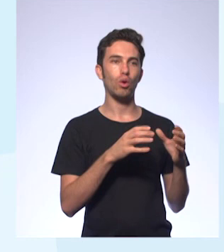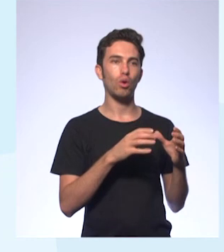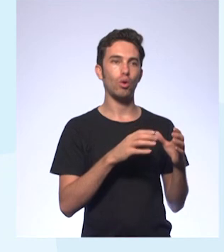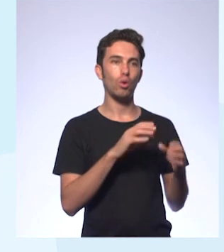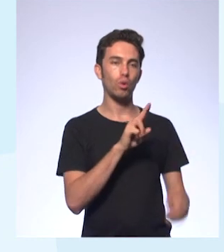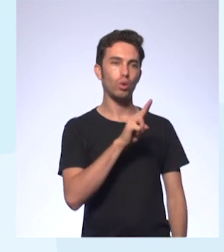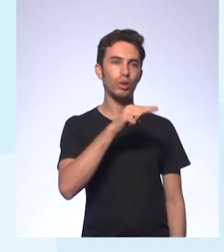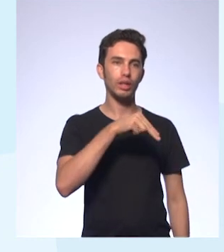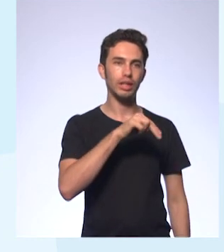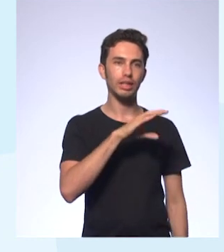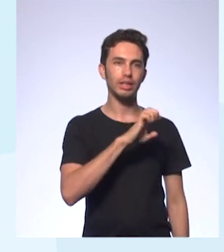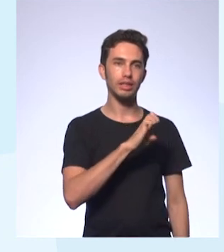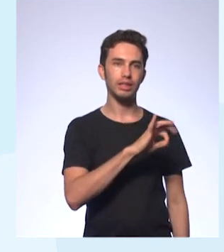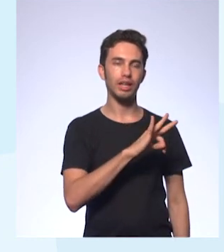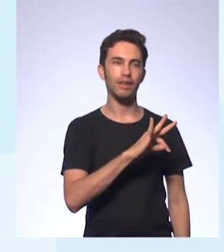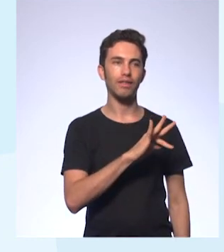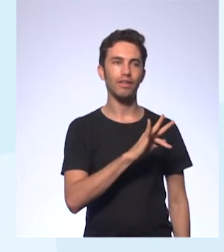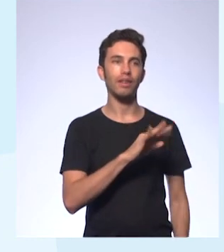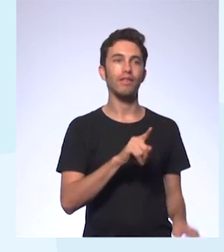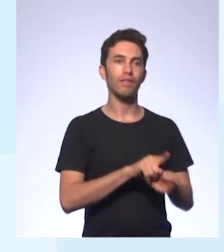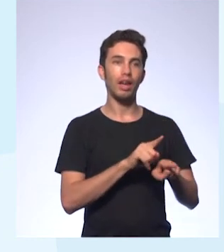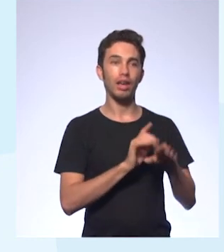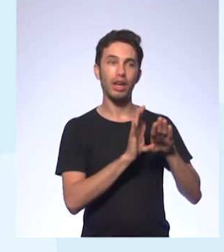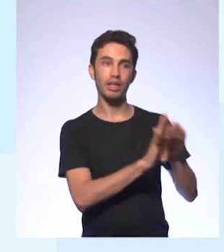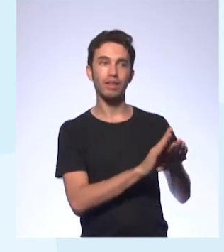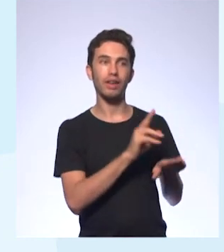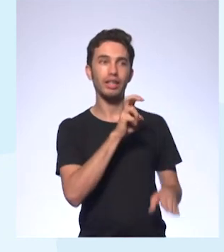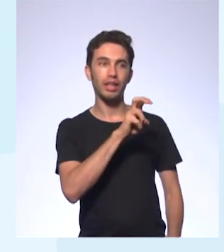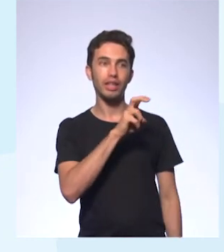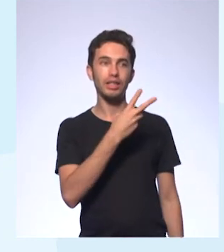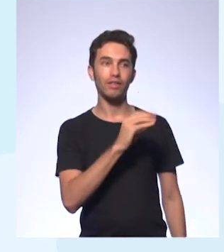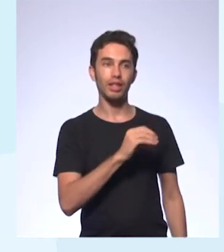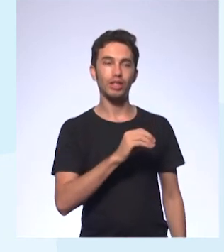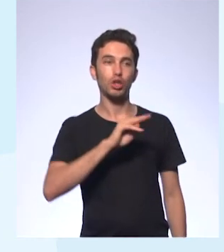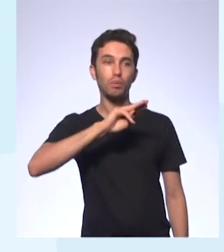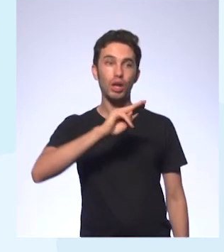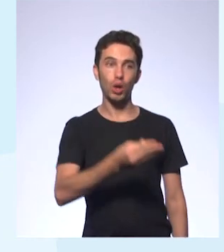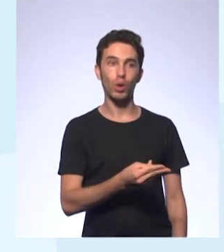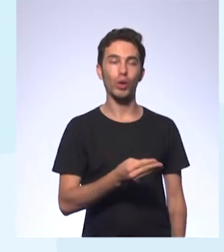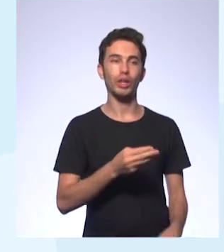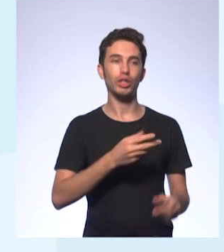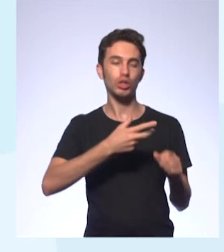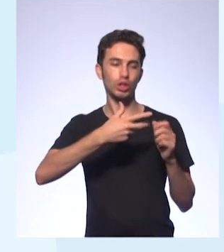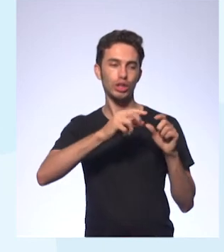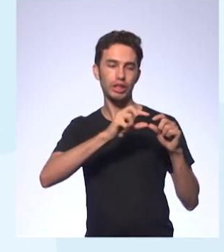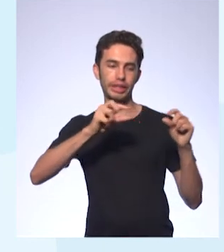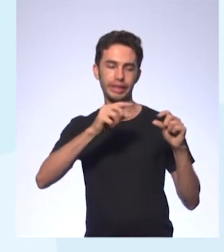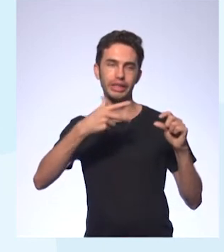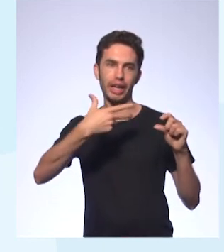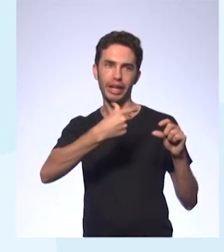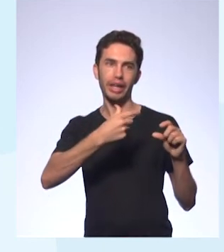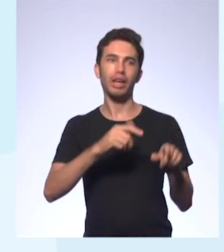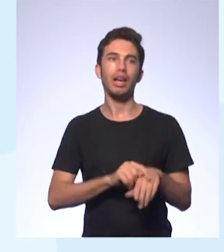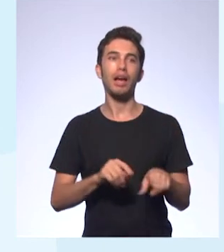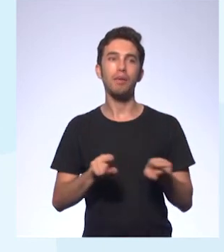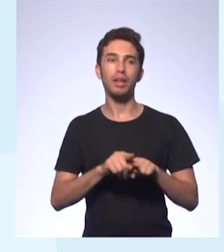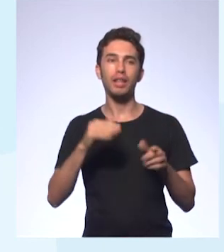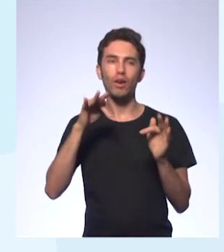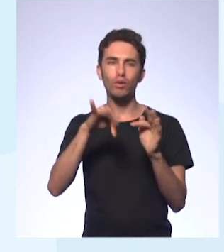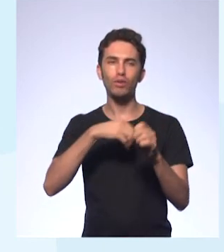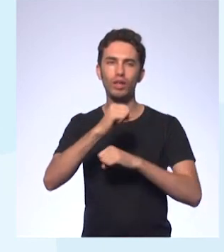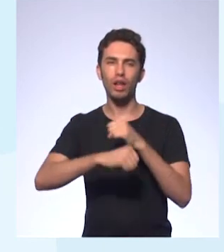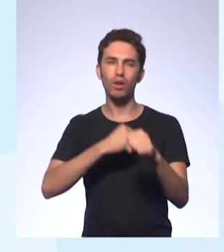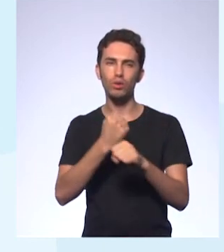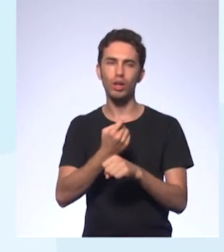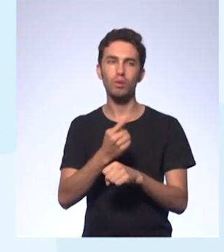vai reservar 520 milhões de seringas até o final do ano para garantir o abastecimento quando uma vacina contra a Covid-19